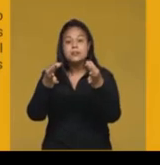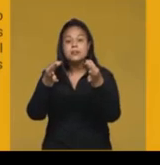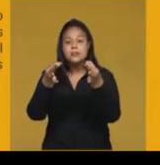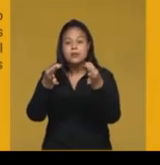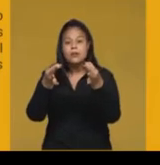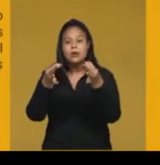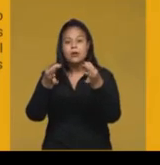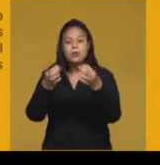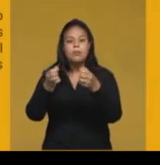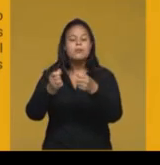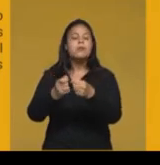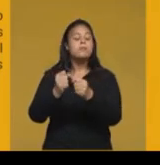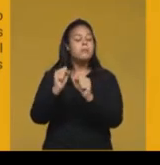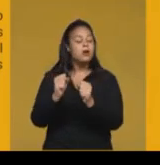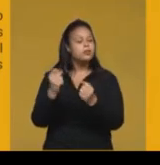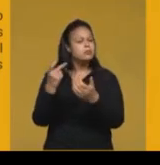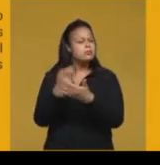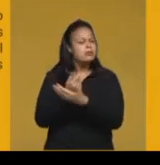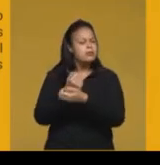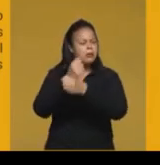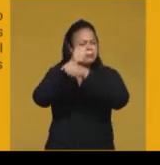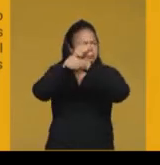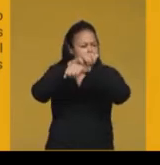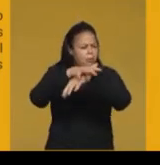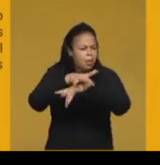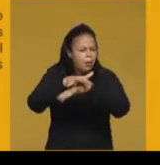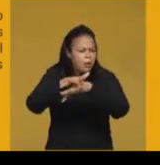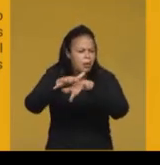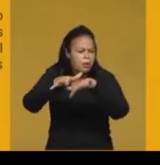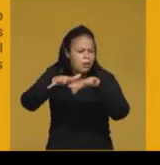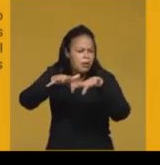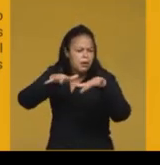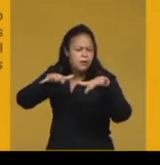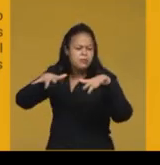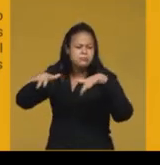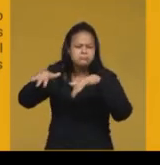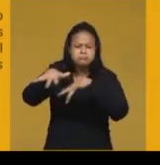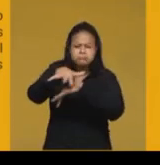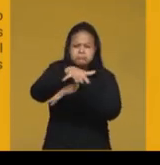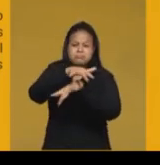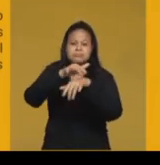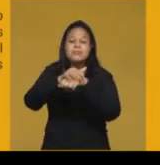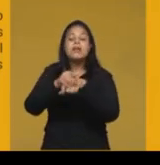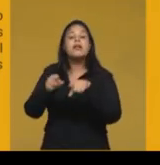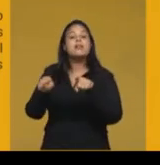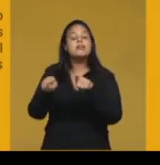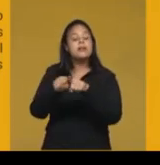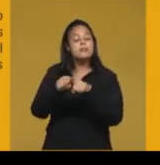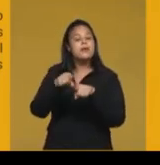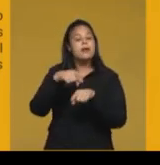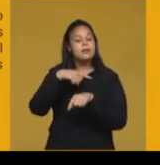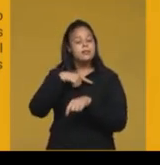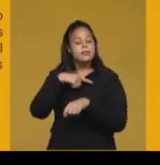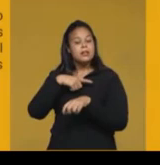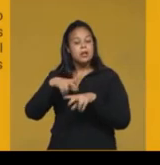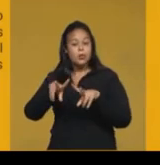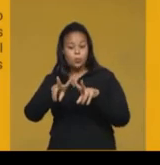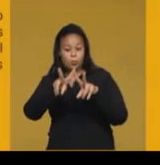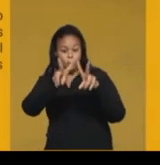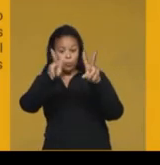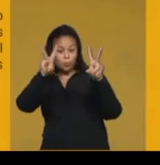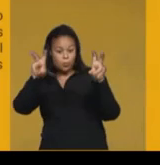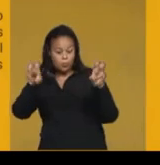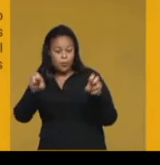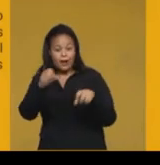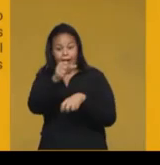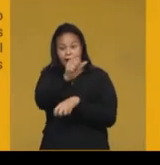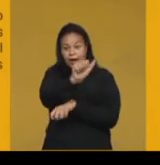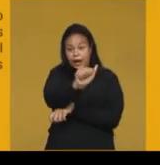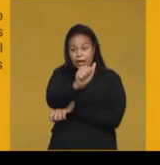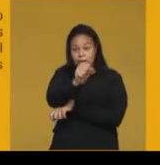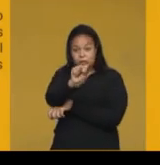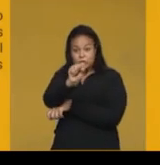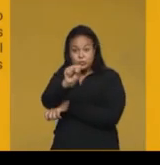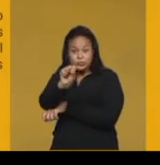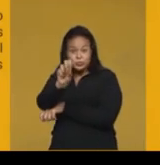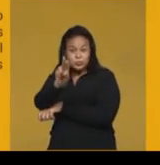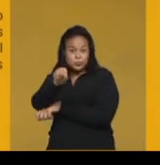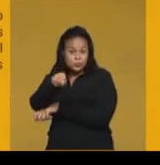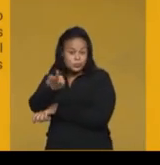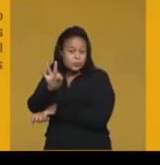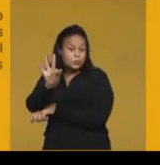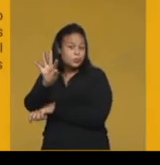uma devastação, olha. Depois nós temos a delimitação do assunto abordado. Então ela vai falar, eu vou falar sobre o quê?